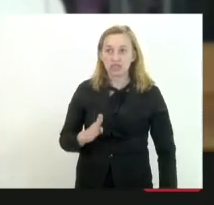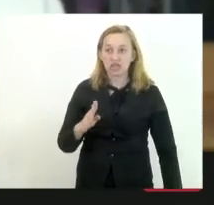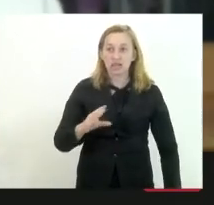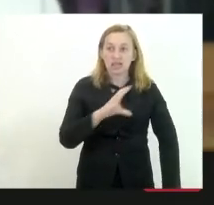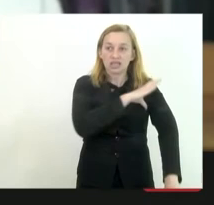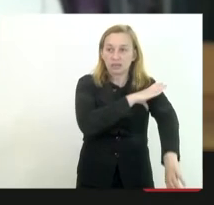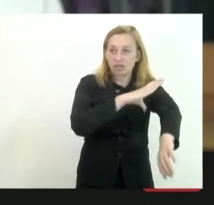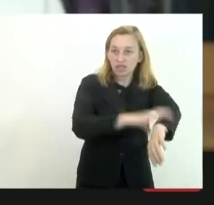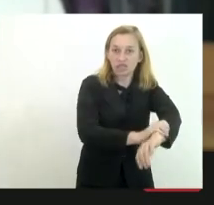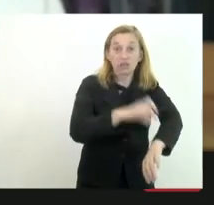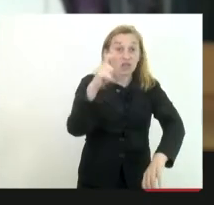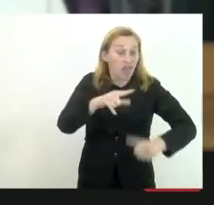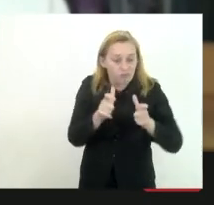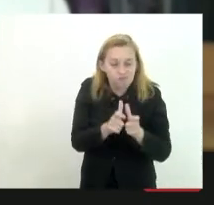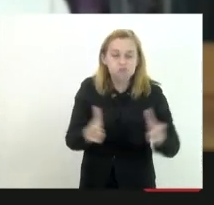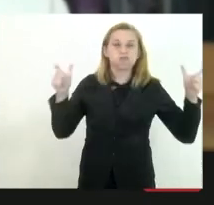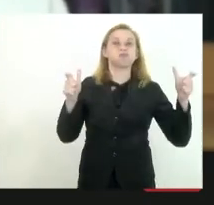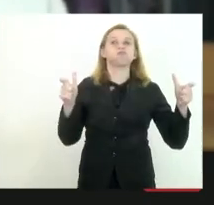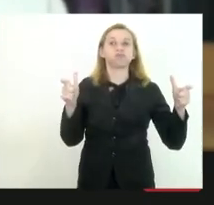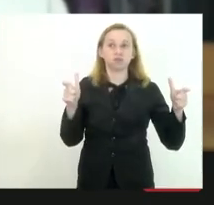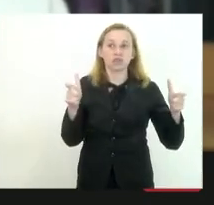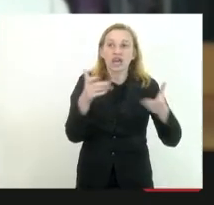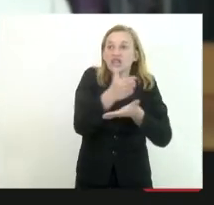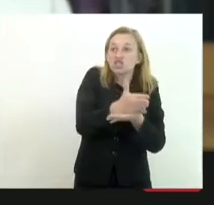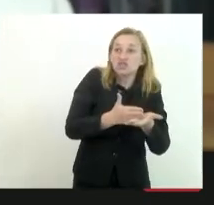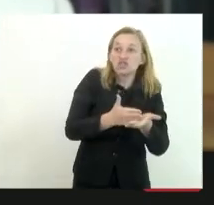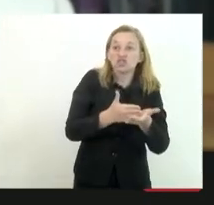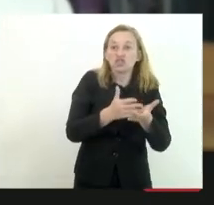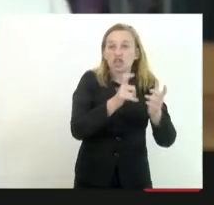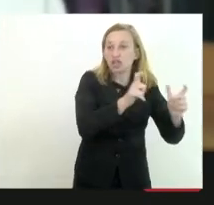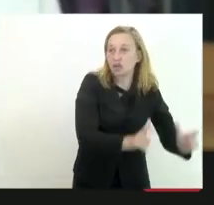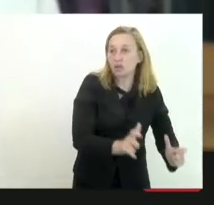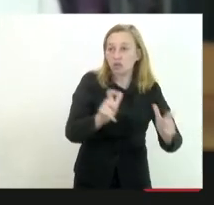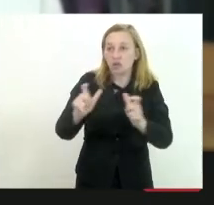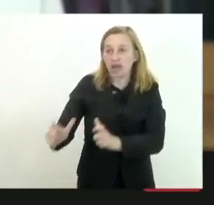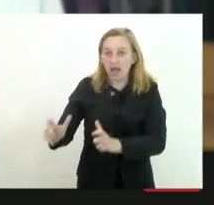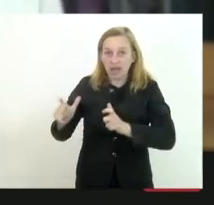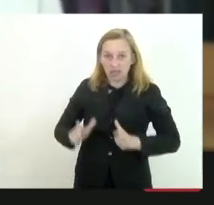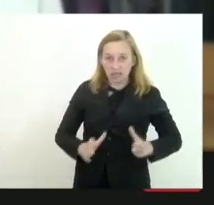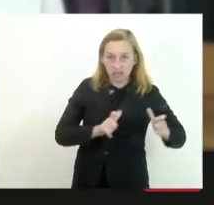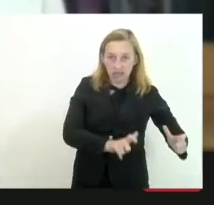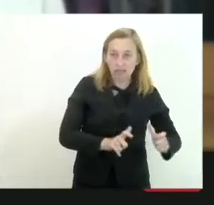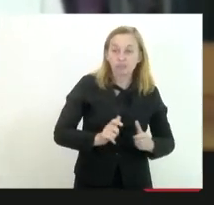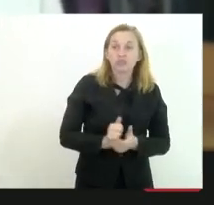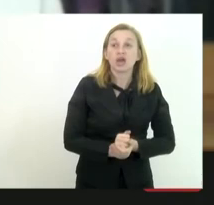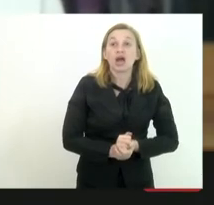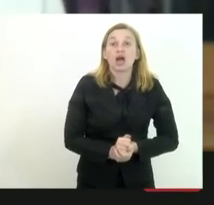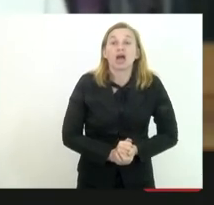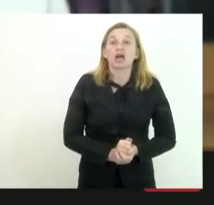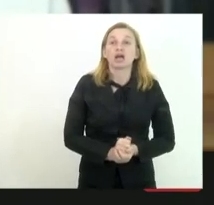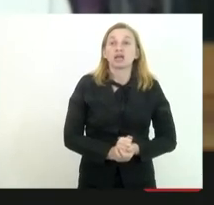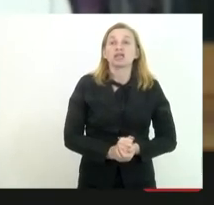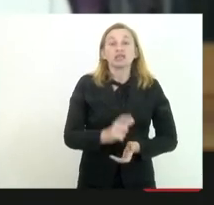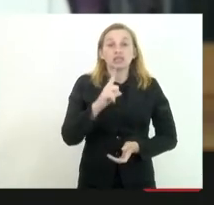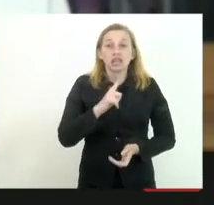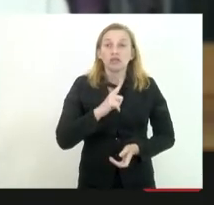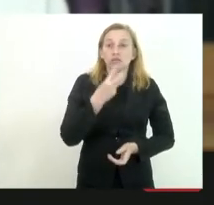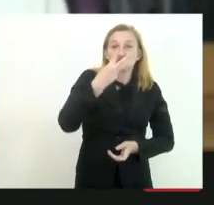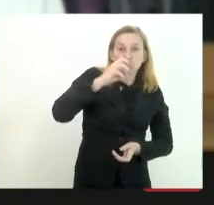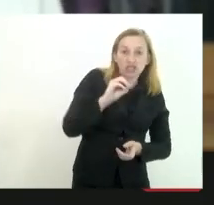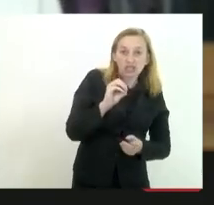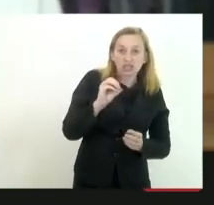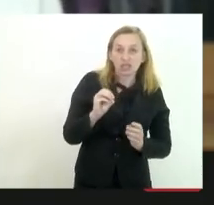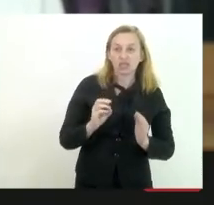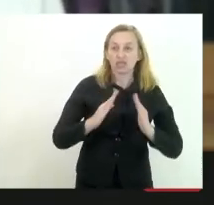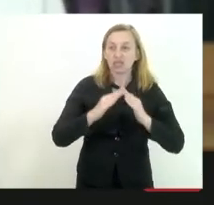Deus é gigante, elas são divididas em campos e pastores presidentes. Mas nós temos 30 filiais